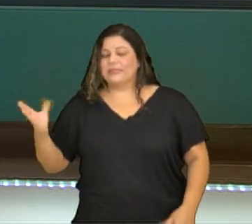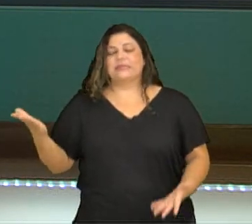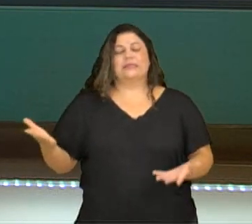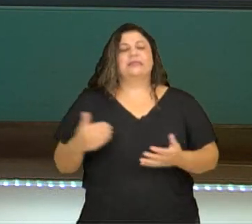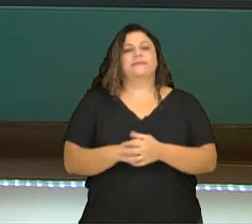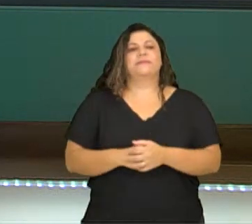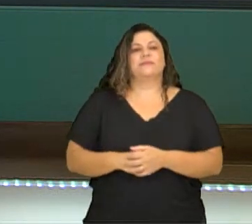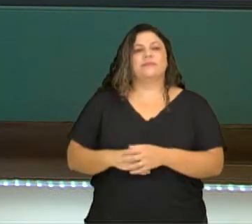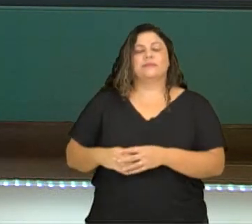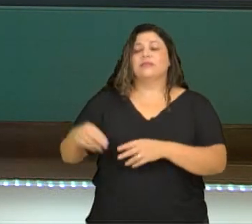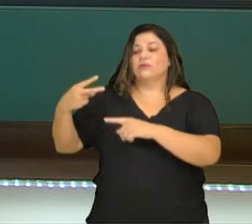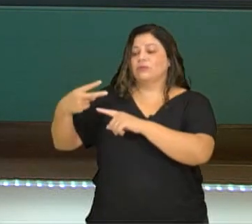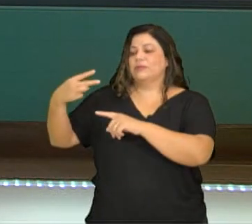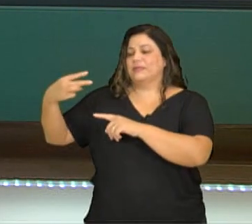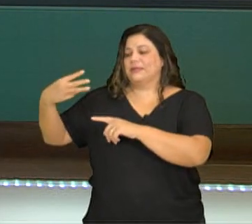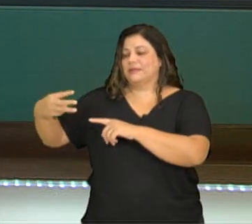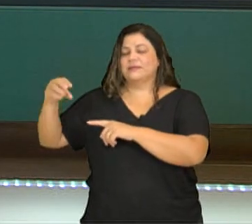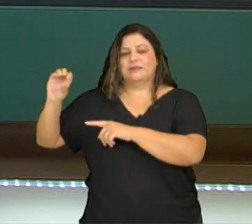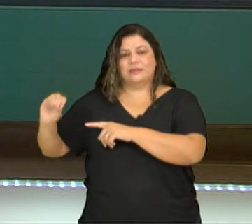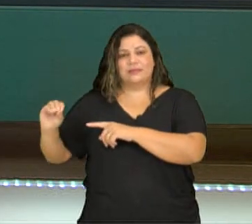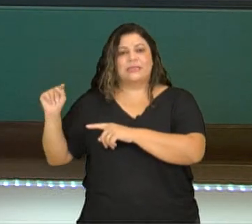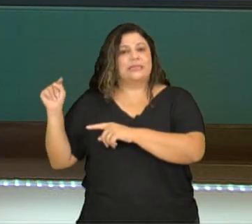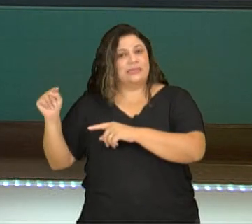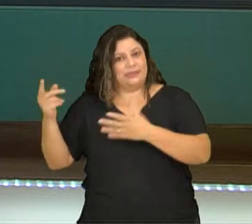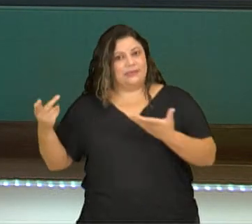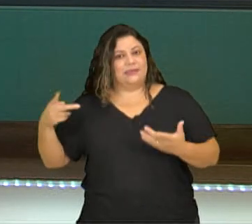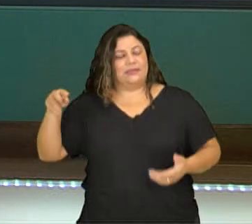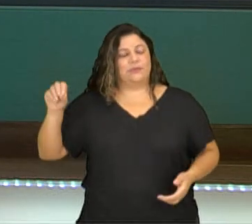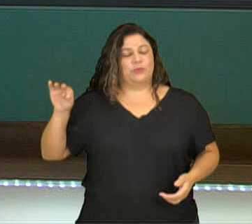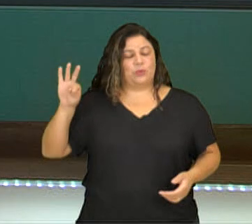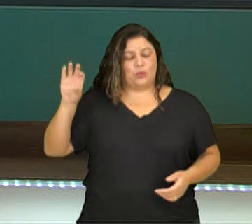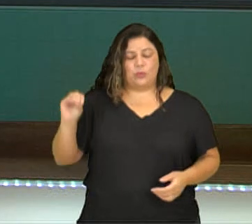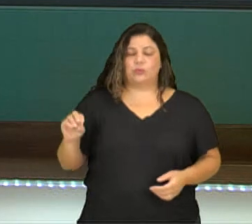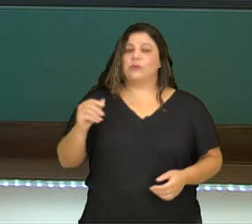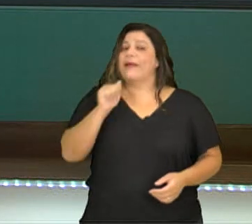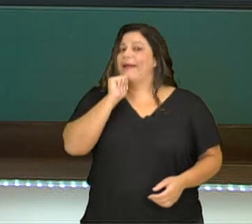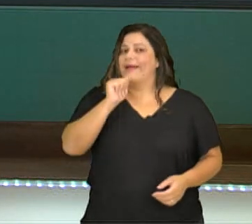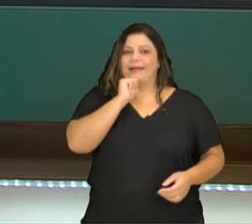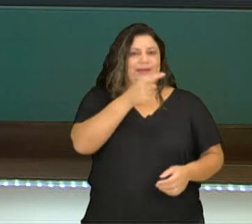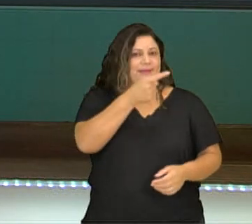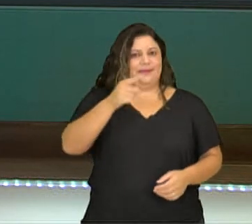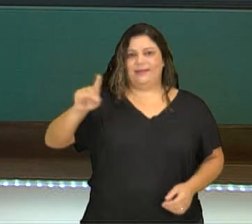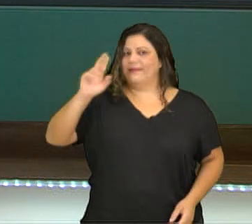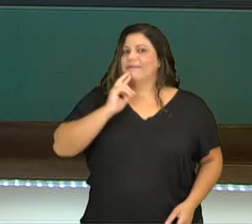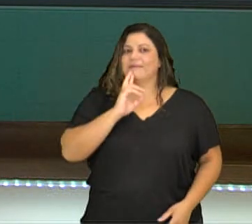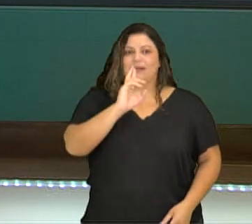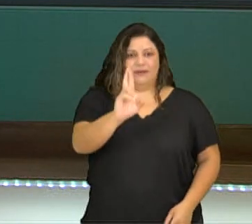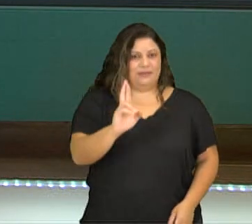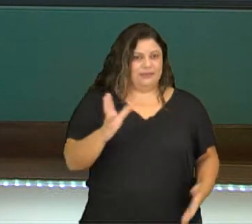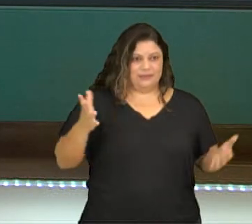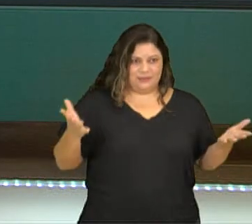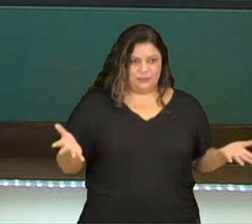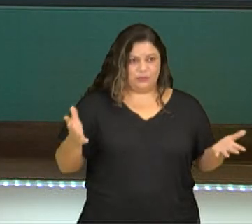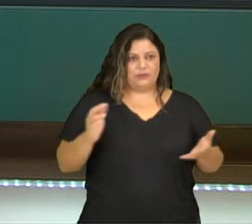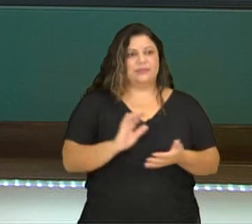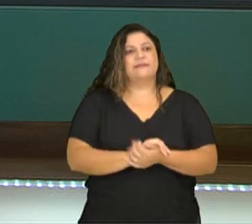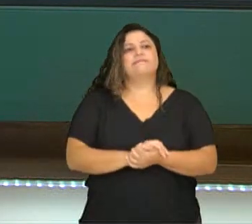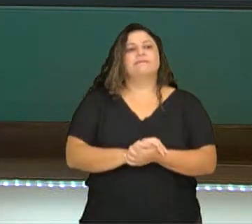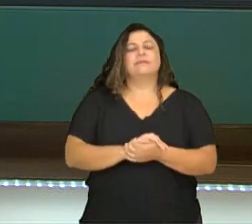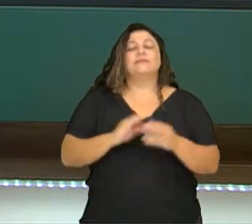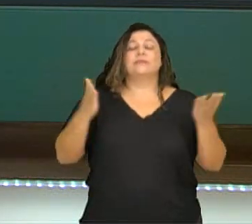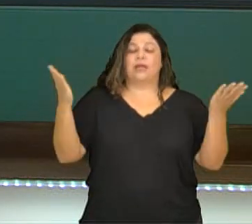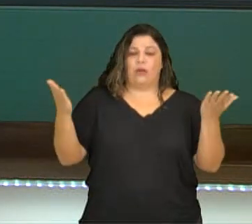fez 230 pontos. Só que essa ainda não é a resposta, não é o que o exercício está pedindo. Você teve